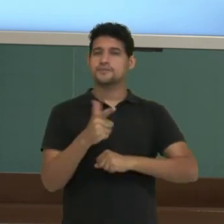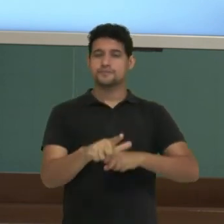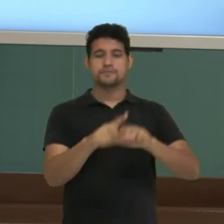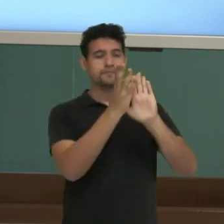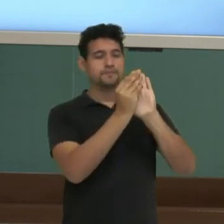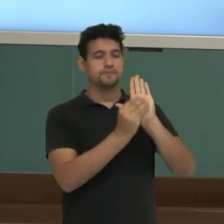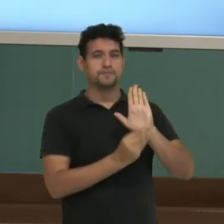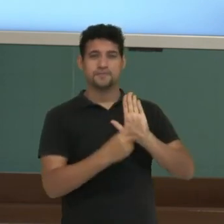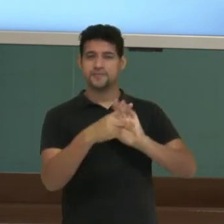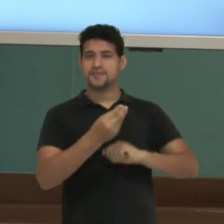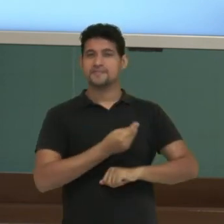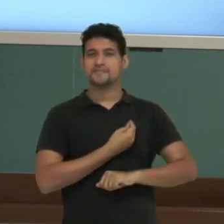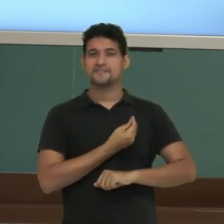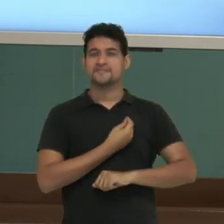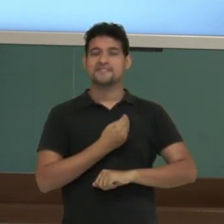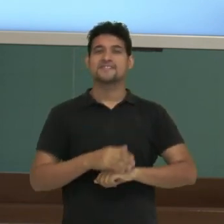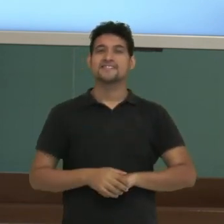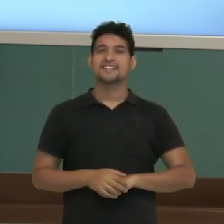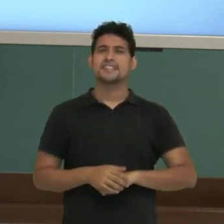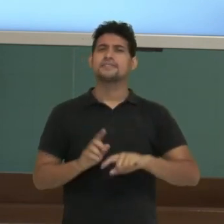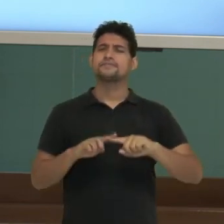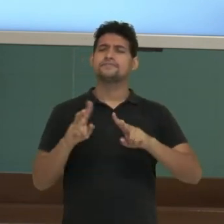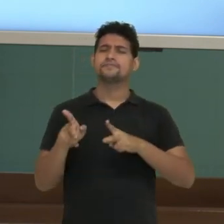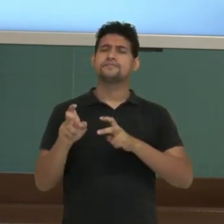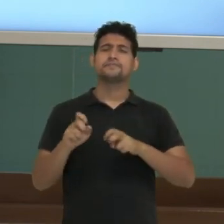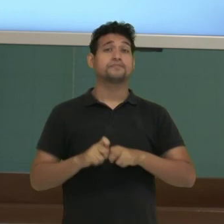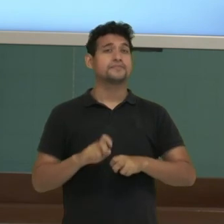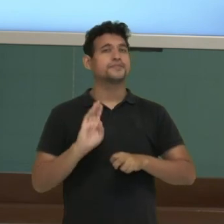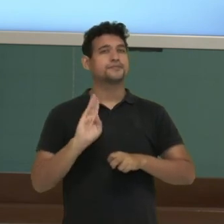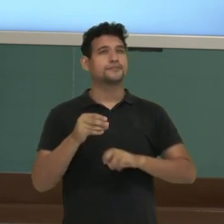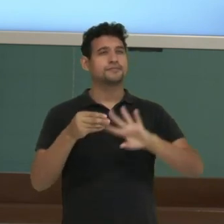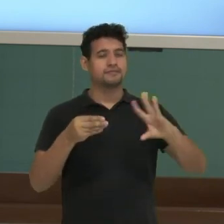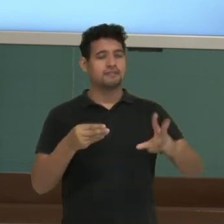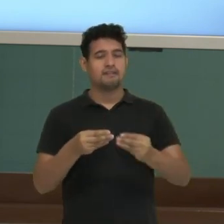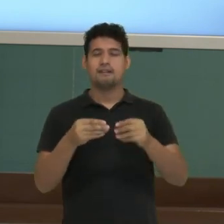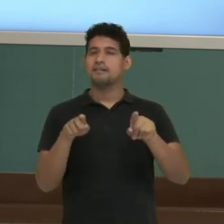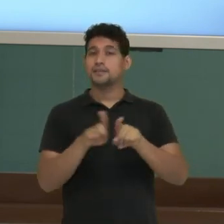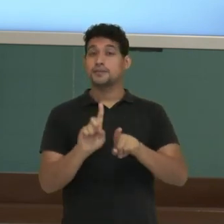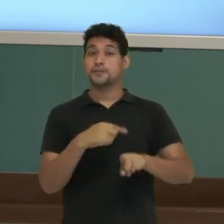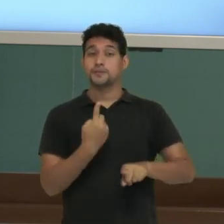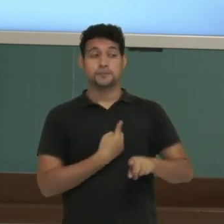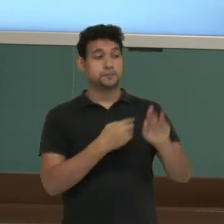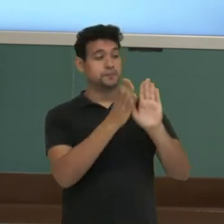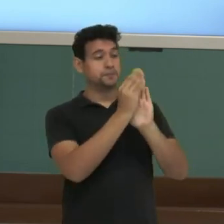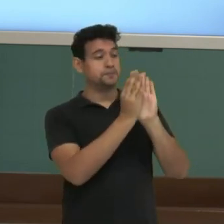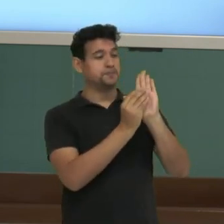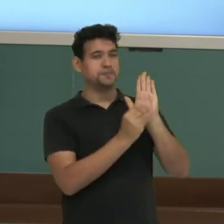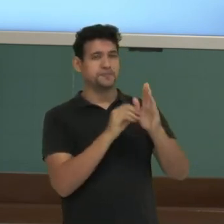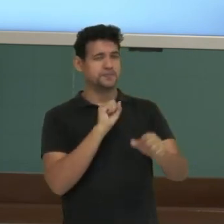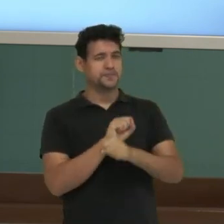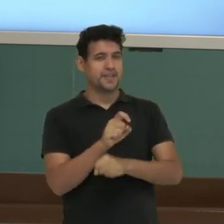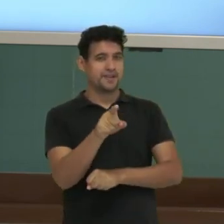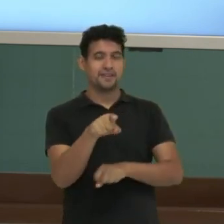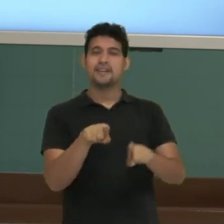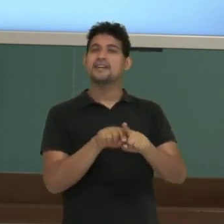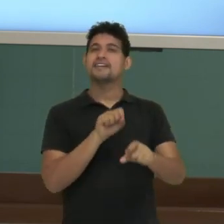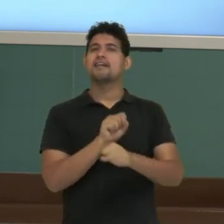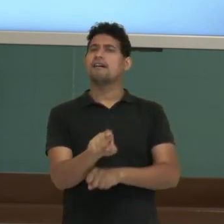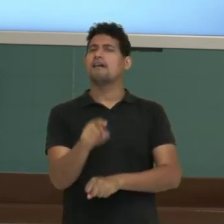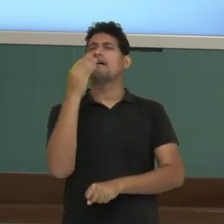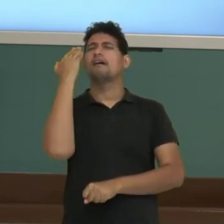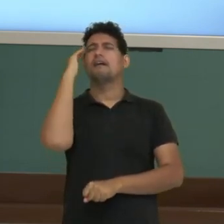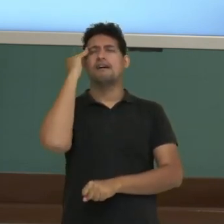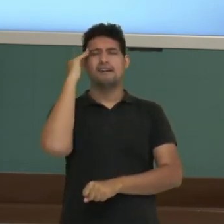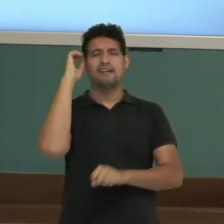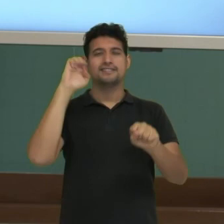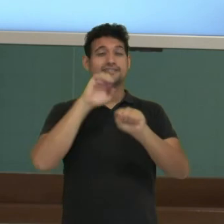para a sua vida. Dentro dessa perspectiva, fechamos então o nosso conteúdo hoje, esperando que vocês tenham assimilado